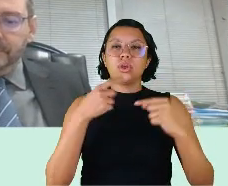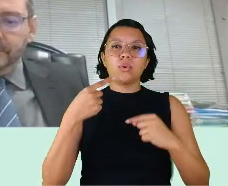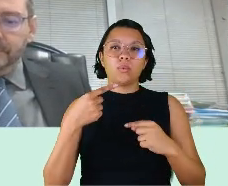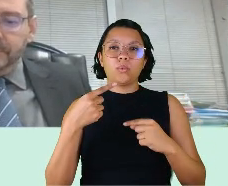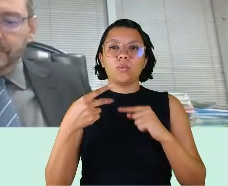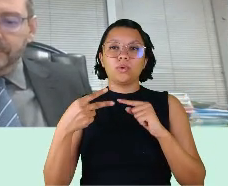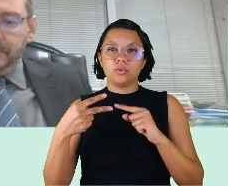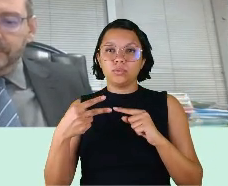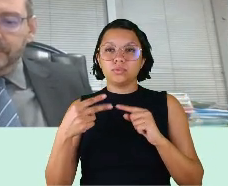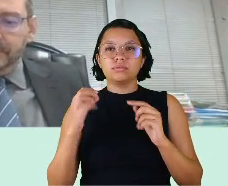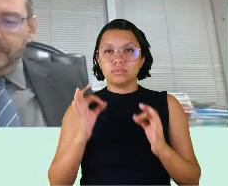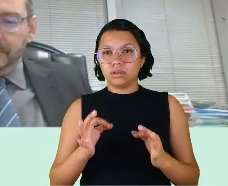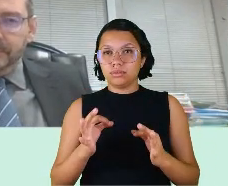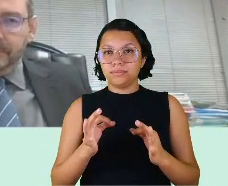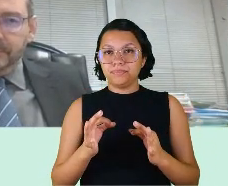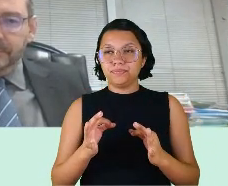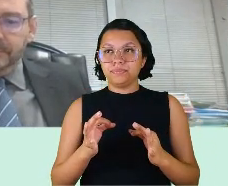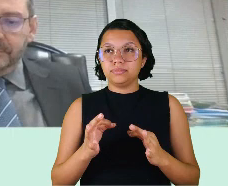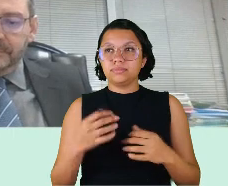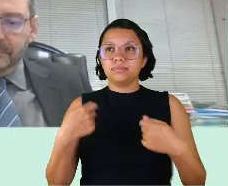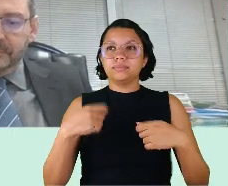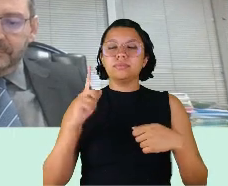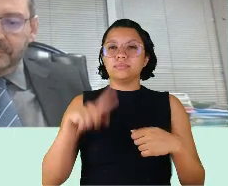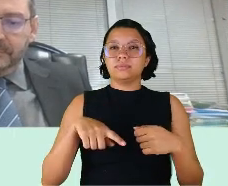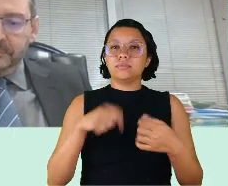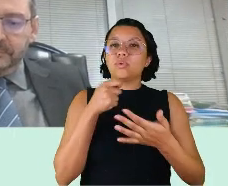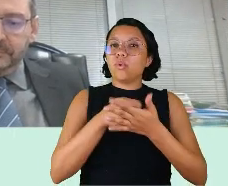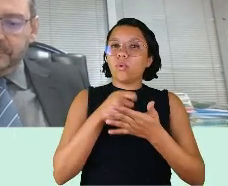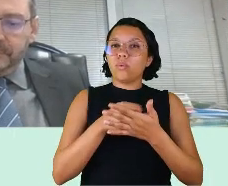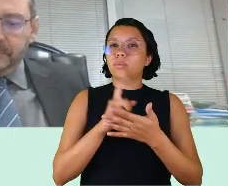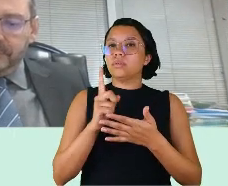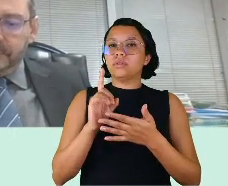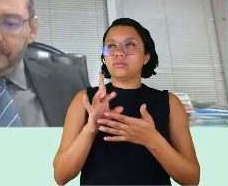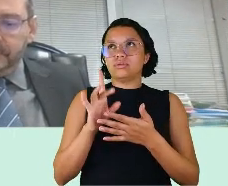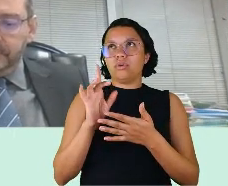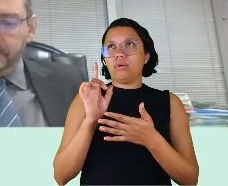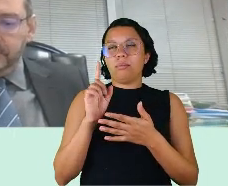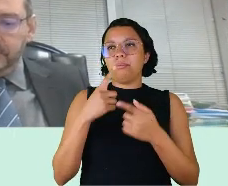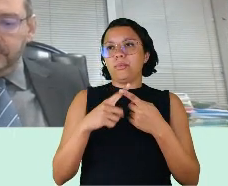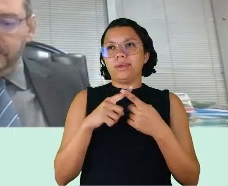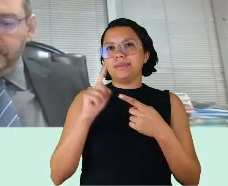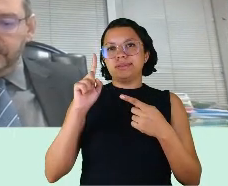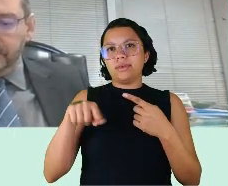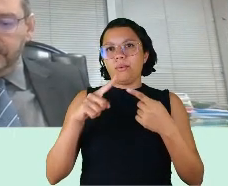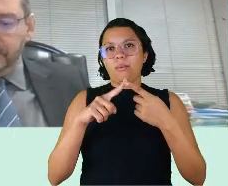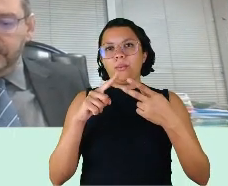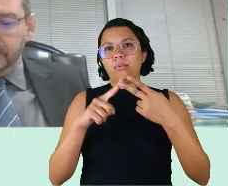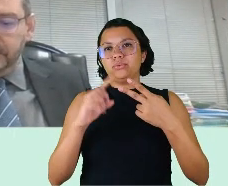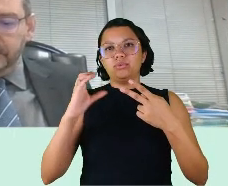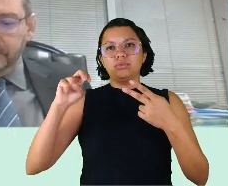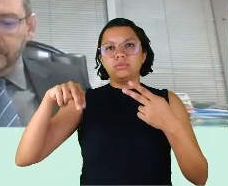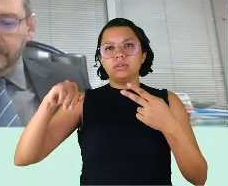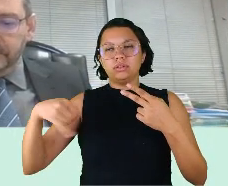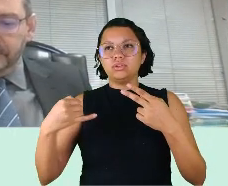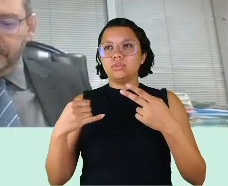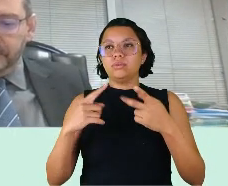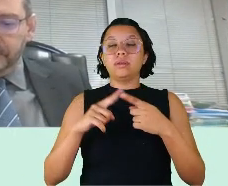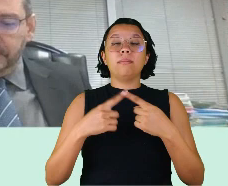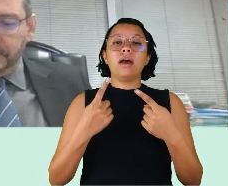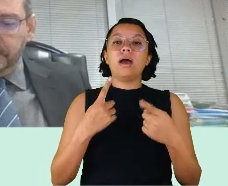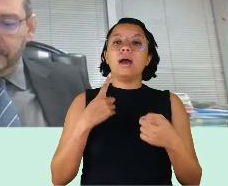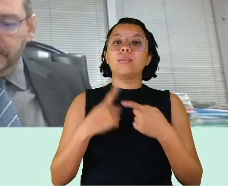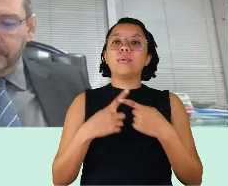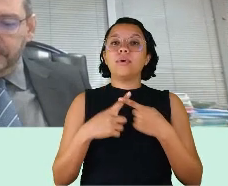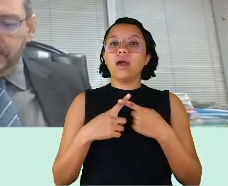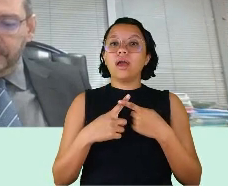1 e a meta 2, certo? Que essas têm que ser cumpridas não só porque são as metas 1 e 2 do CNJ,